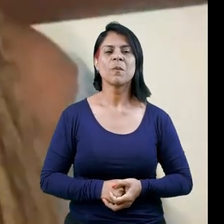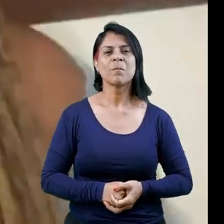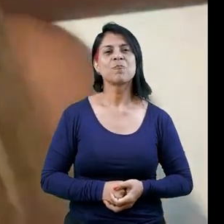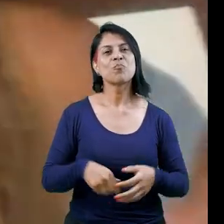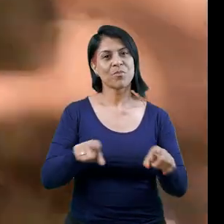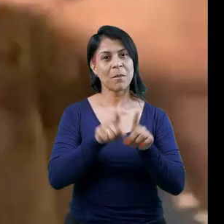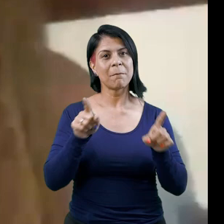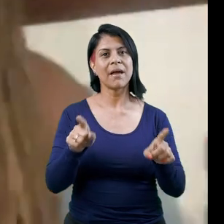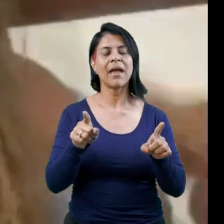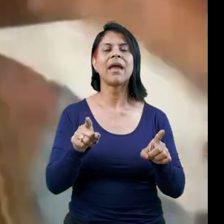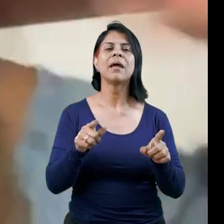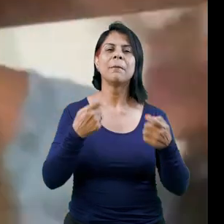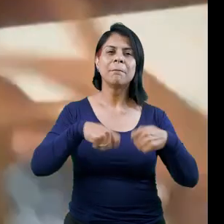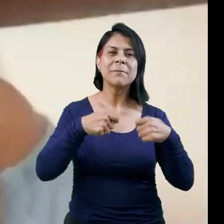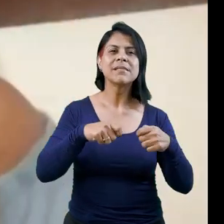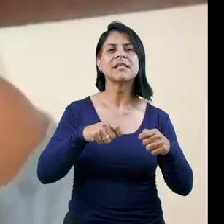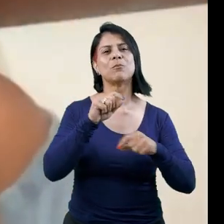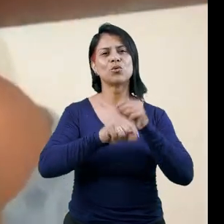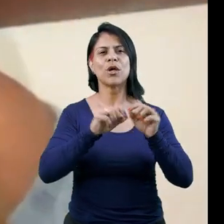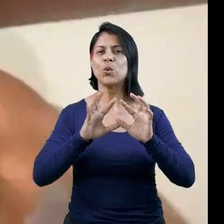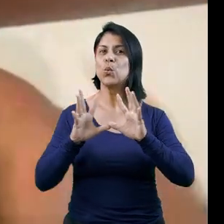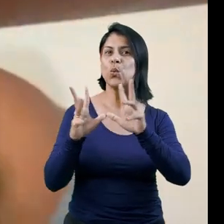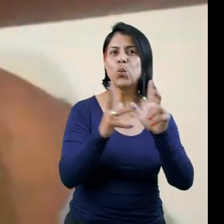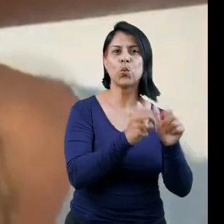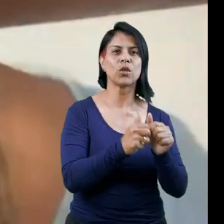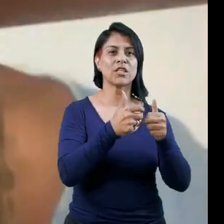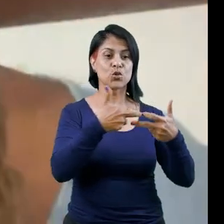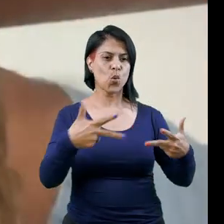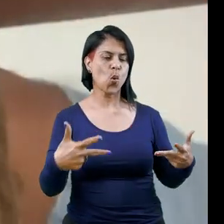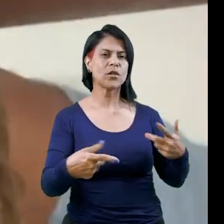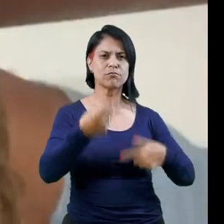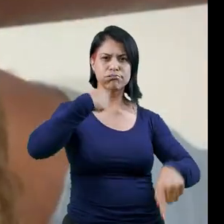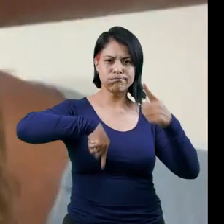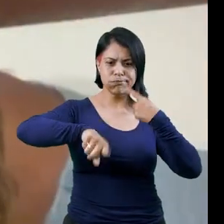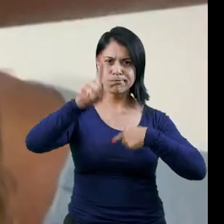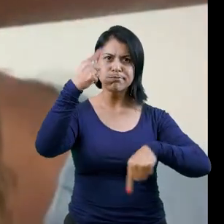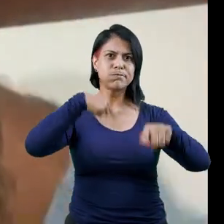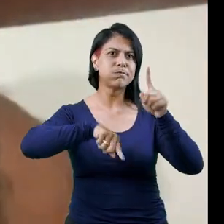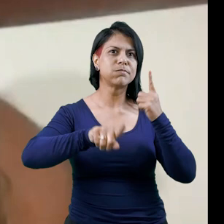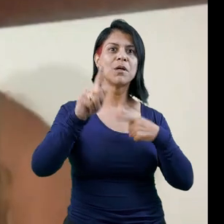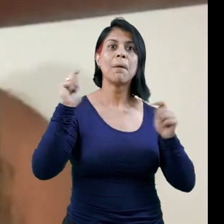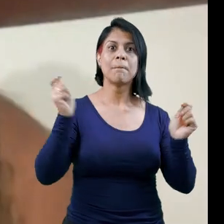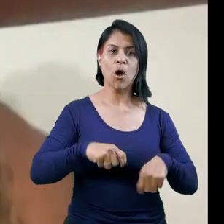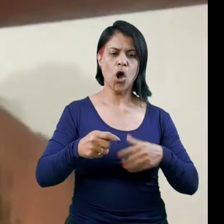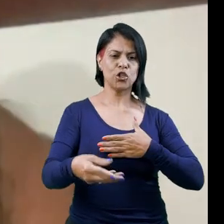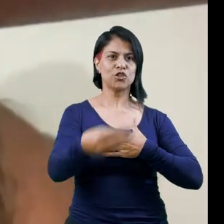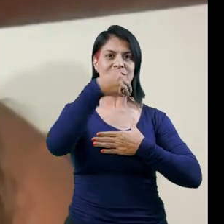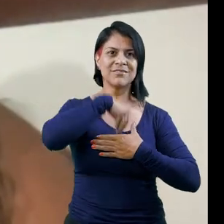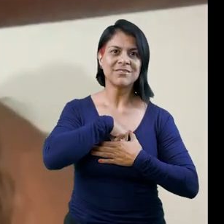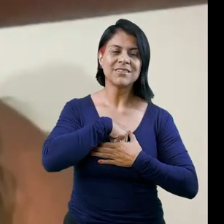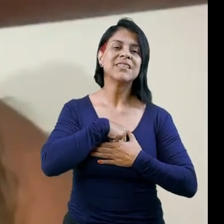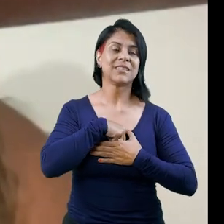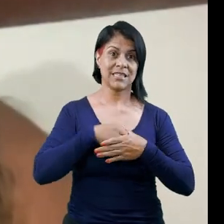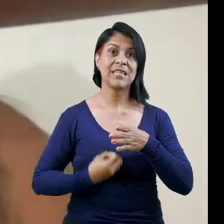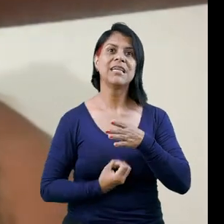Obedecendo o caos, obedecendo, enfim, também todos os atravessamentos que podem surgir,